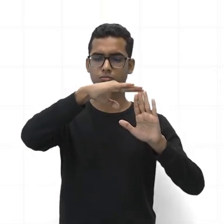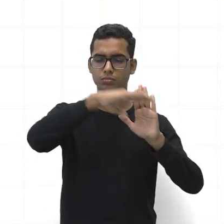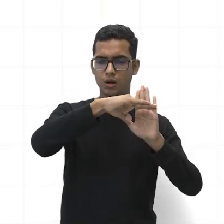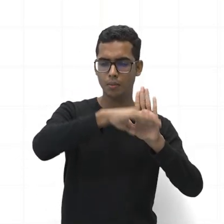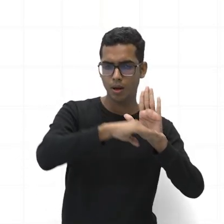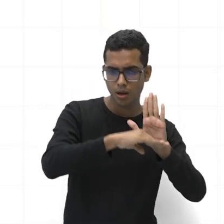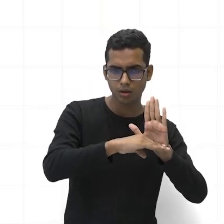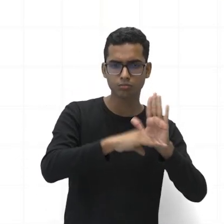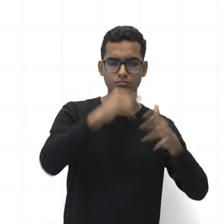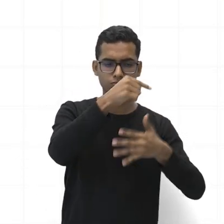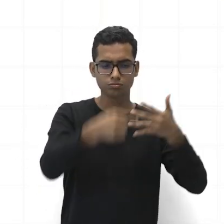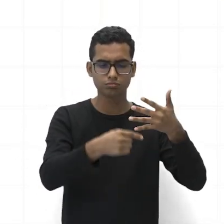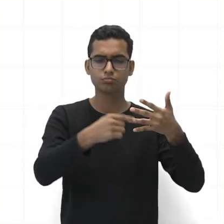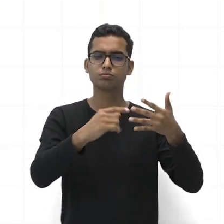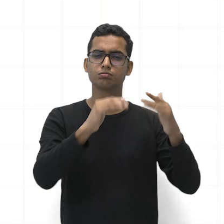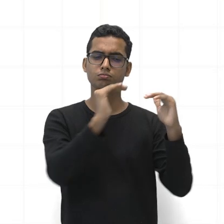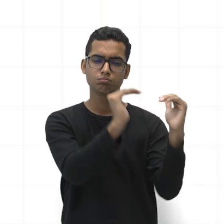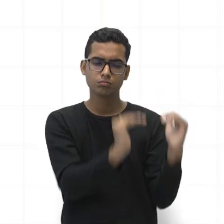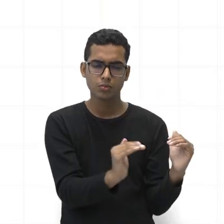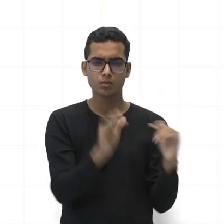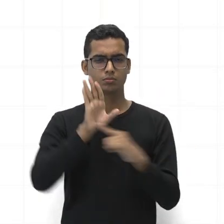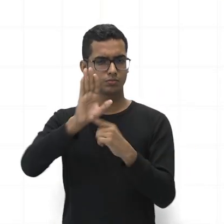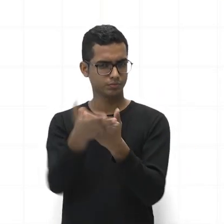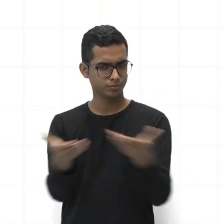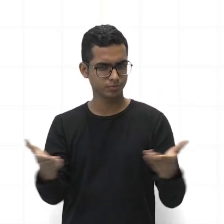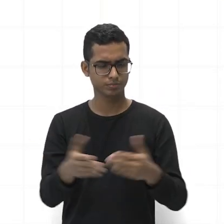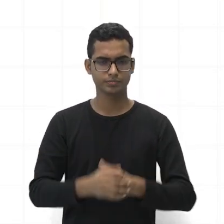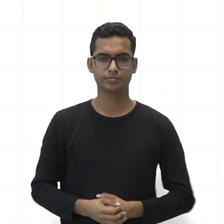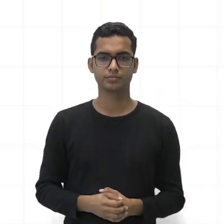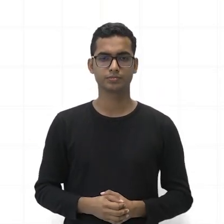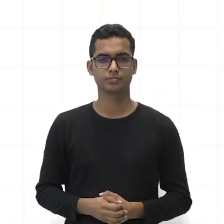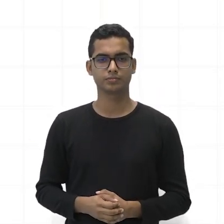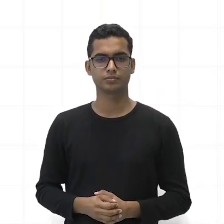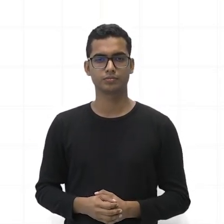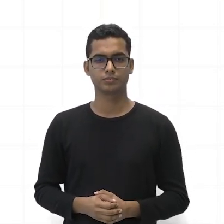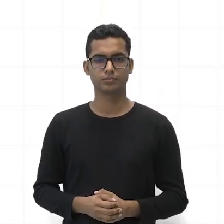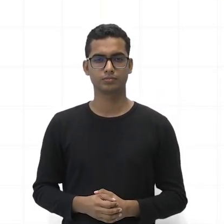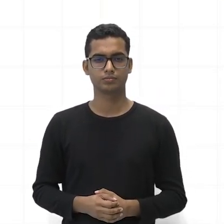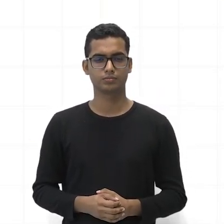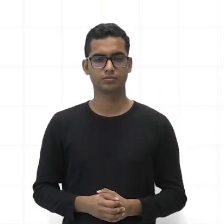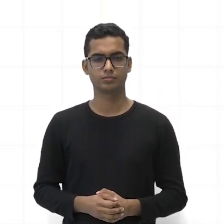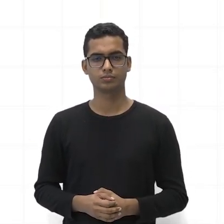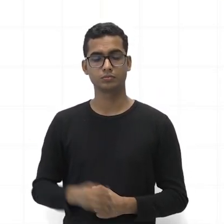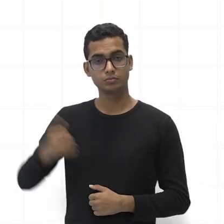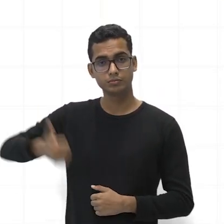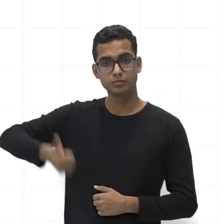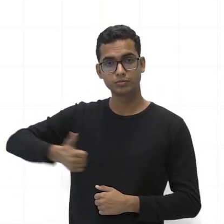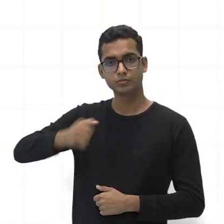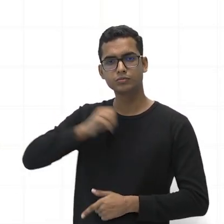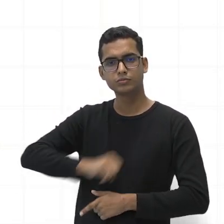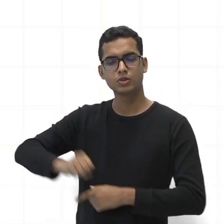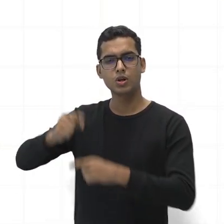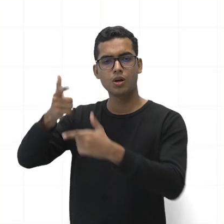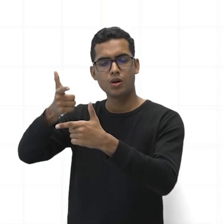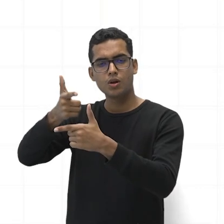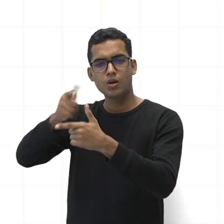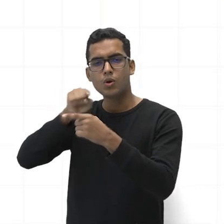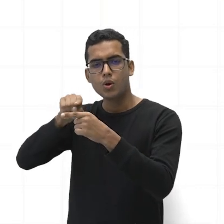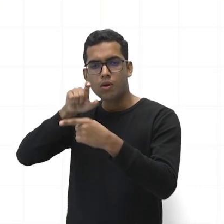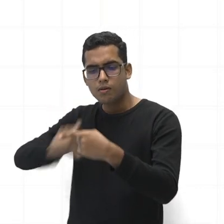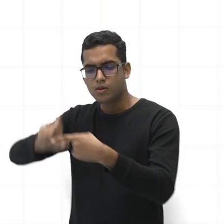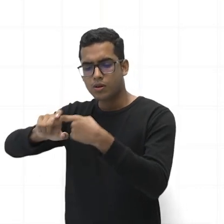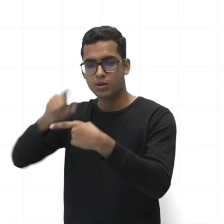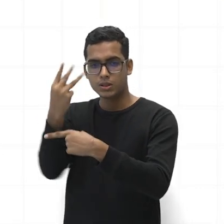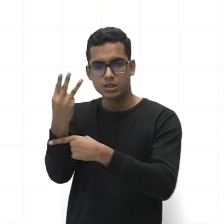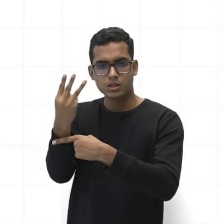Tenho aqui, ó, a primeira fração, que é 3/5, sinal da divisão, dividido por 3. Lembre